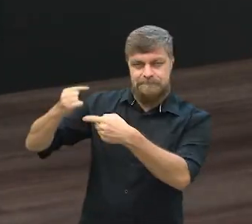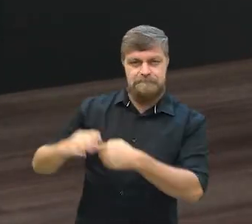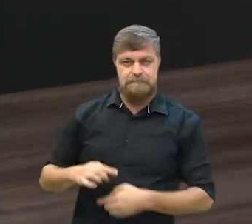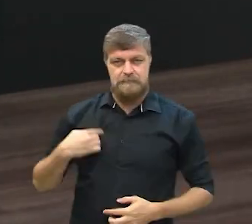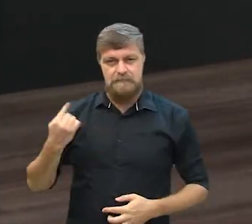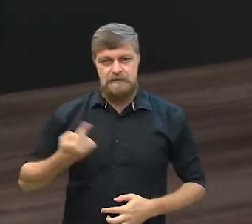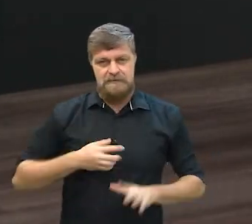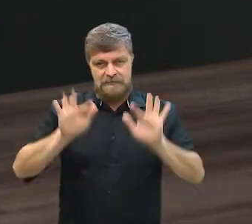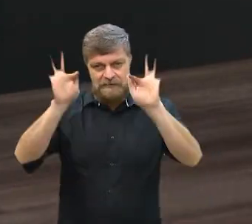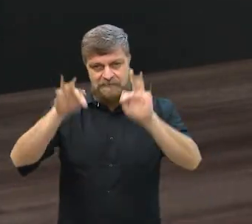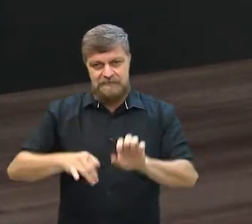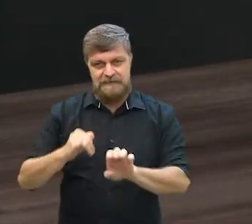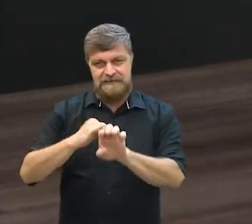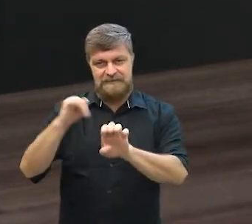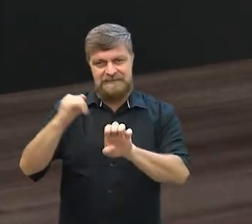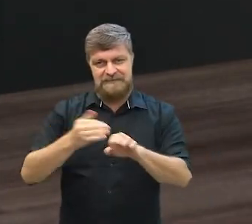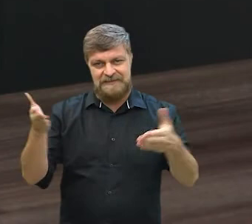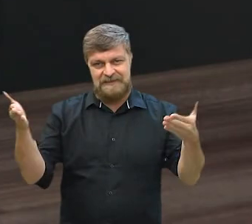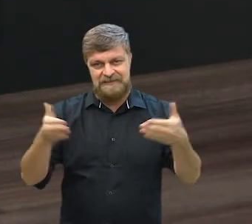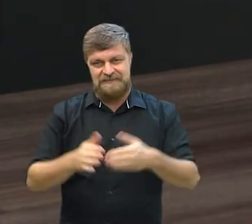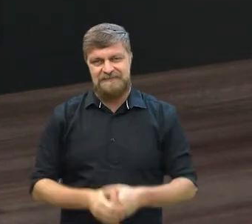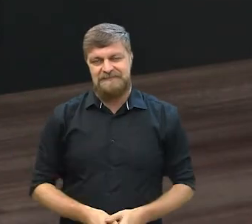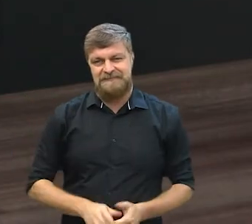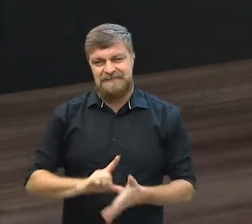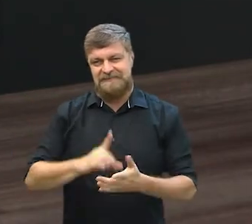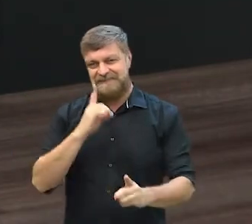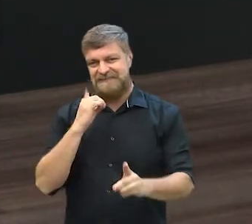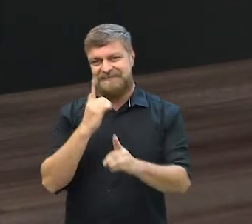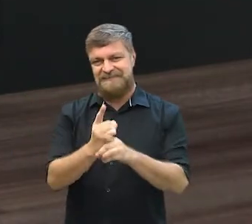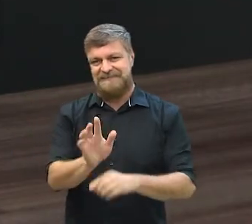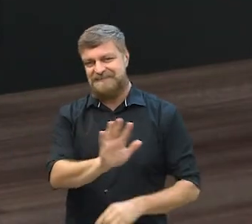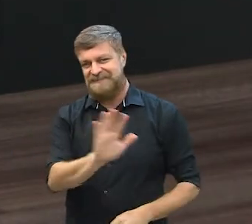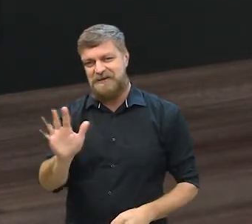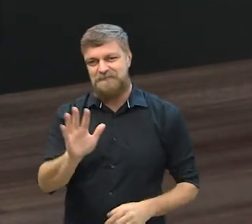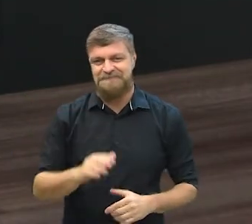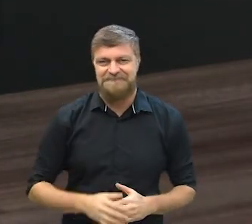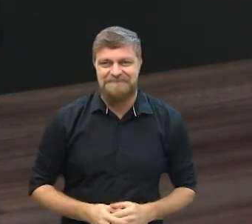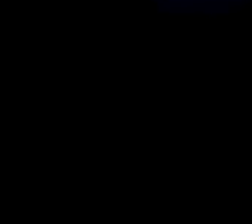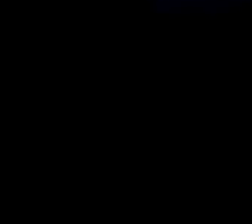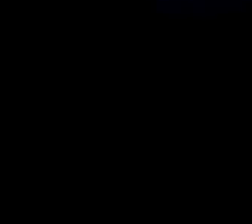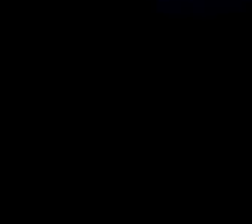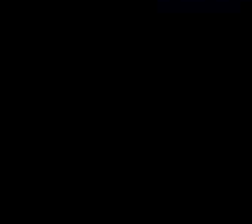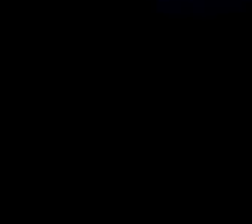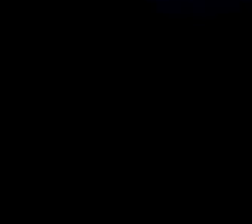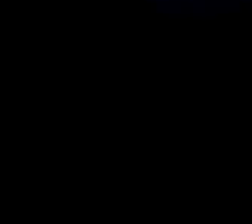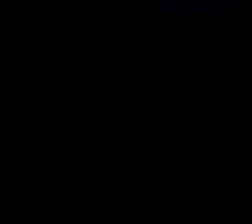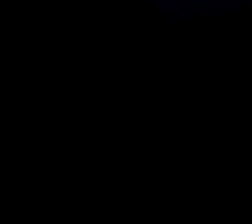sucesso, a gente encerra o Ser Empreendedor de hoje. Até um próximo programa.